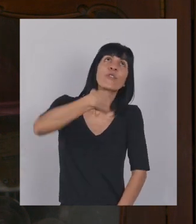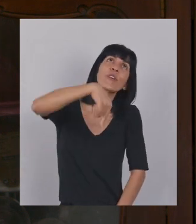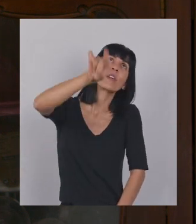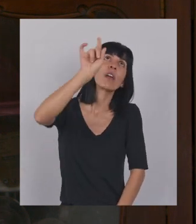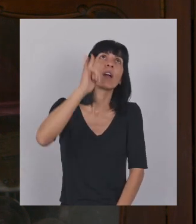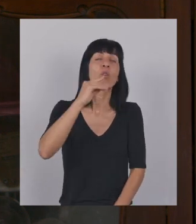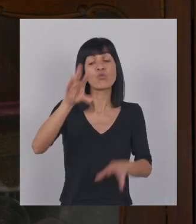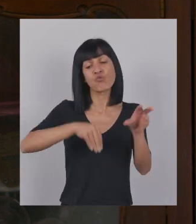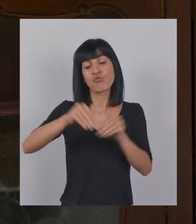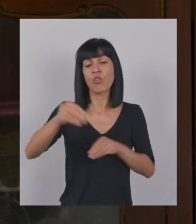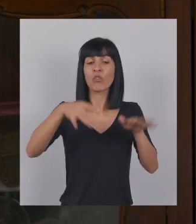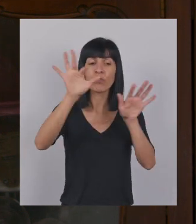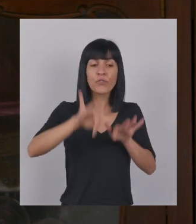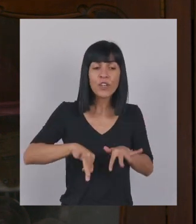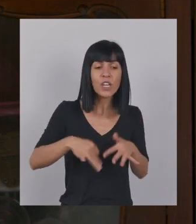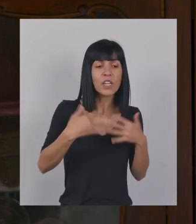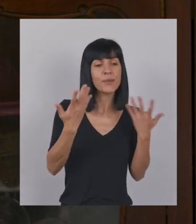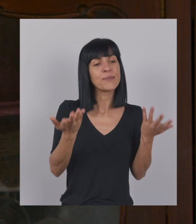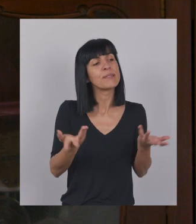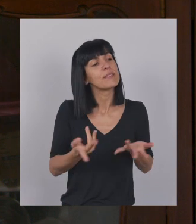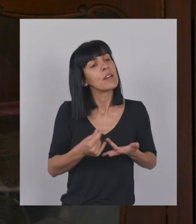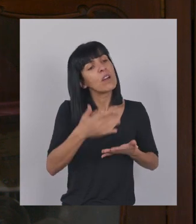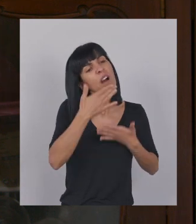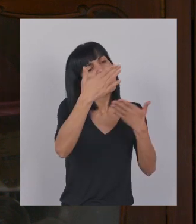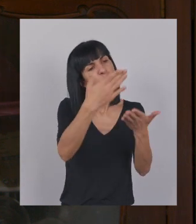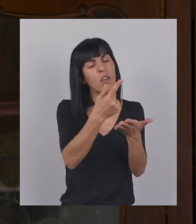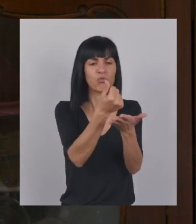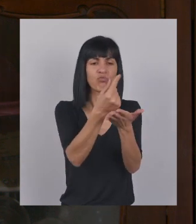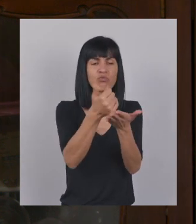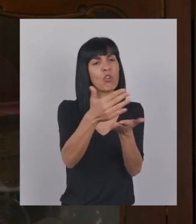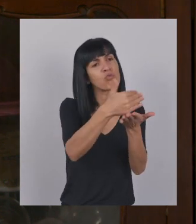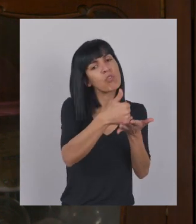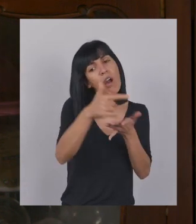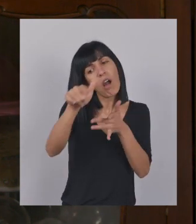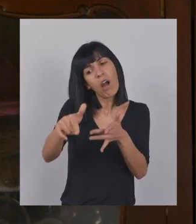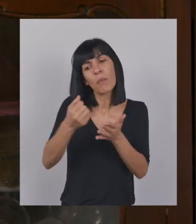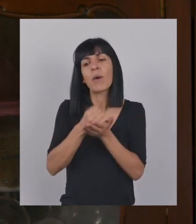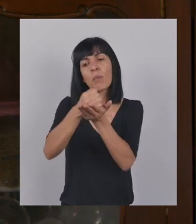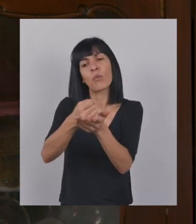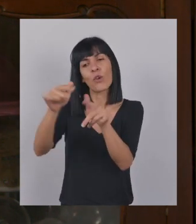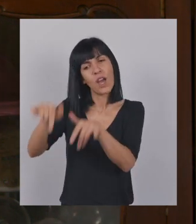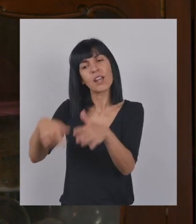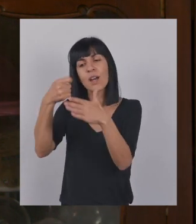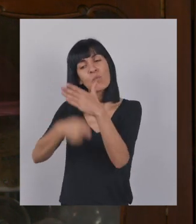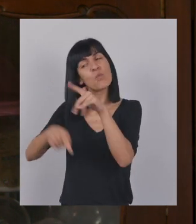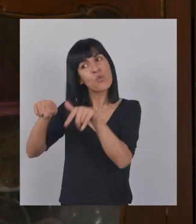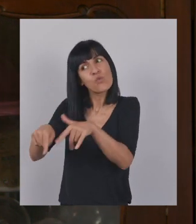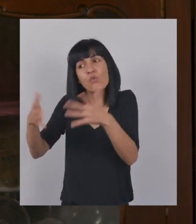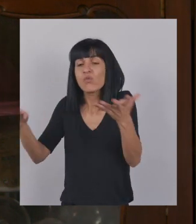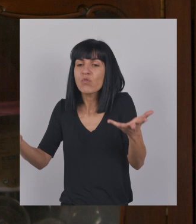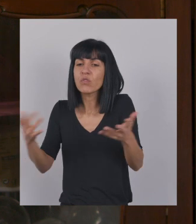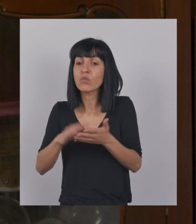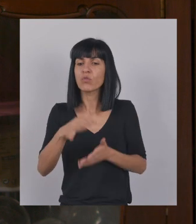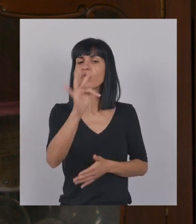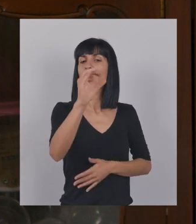la aldea Coitada o Finn no quando via os jogos ai tem alguma coisinha para ajuda de uma multa que foi